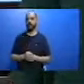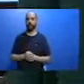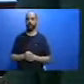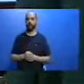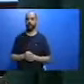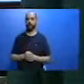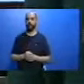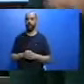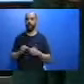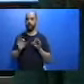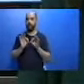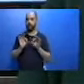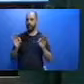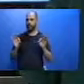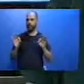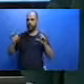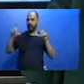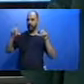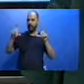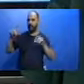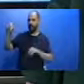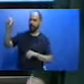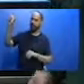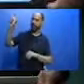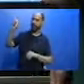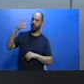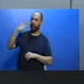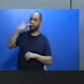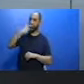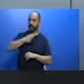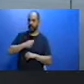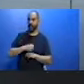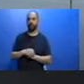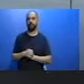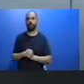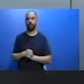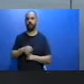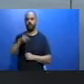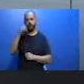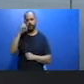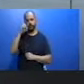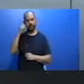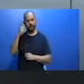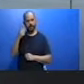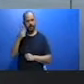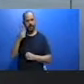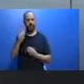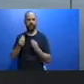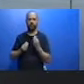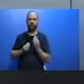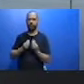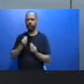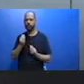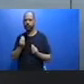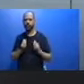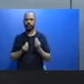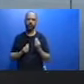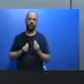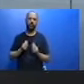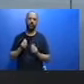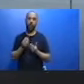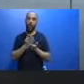e capriche nas fotos bem bonita pensem já comecem a fazer